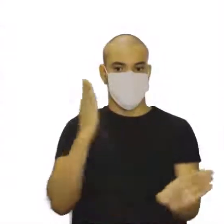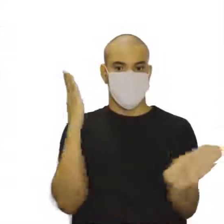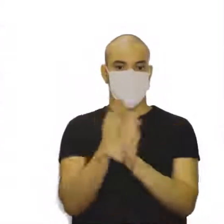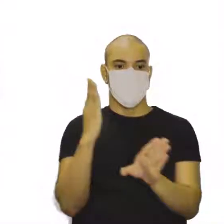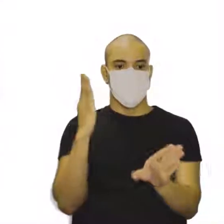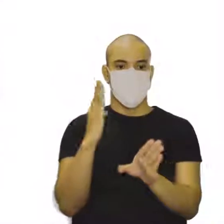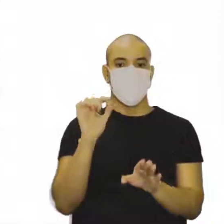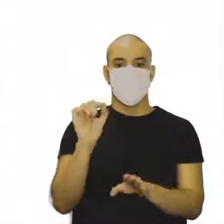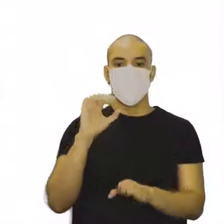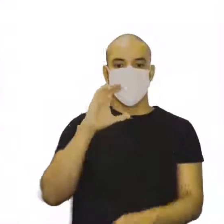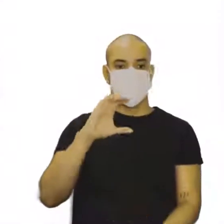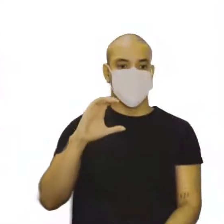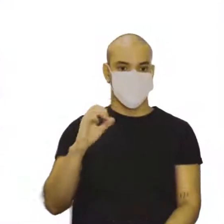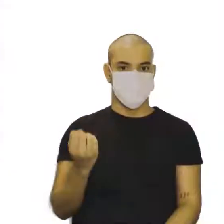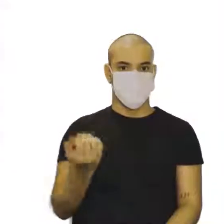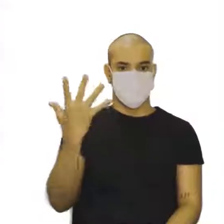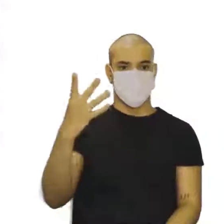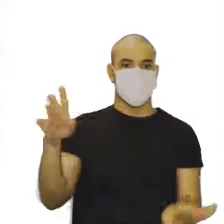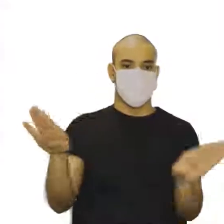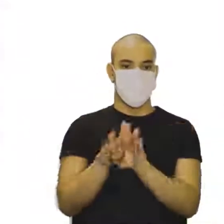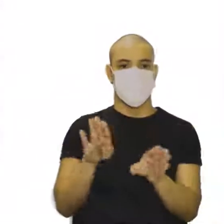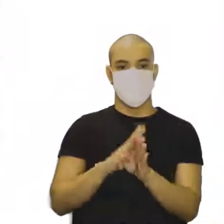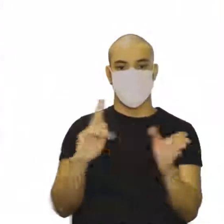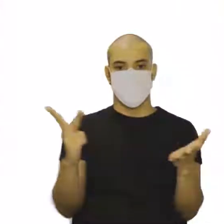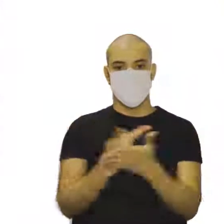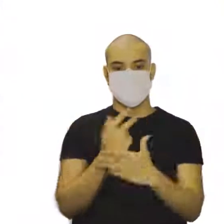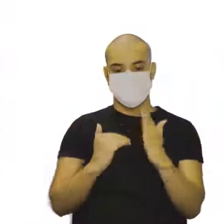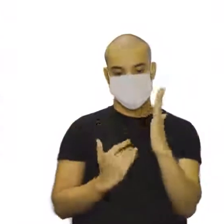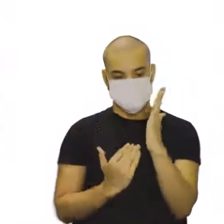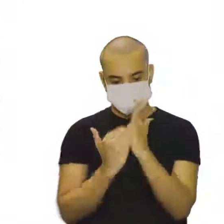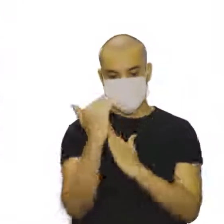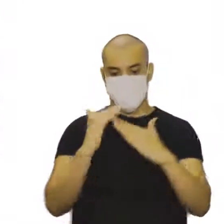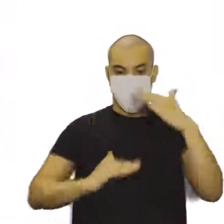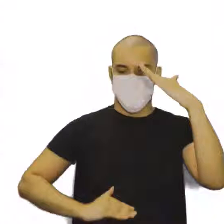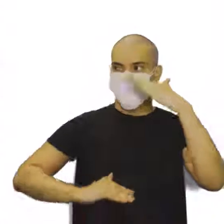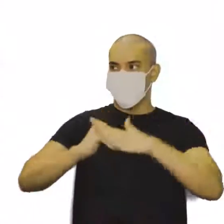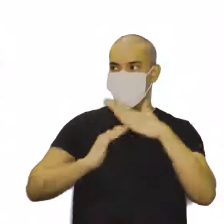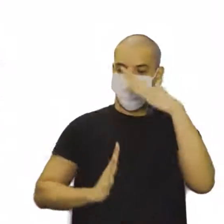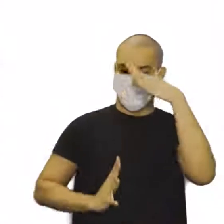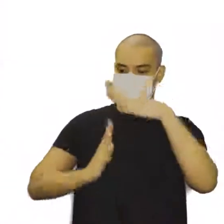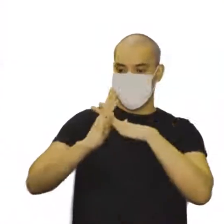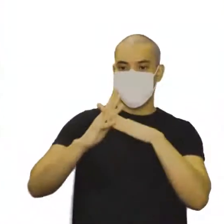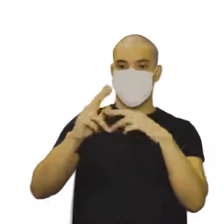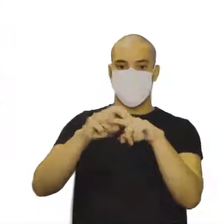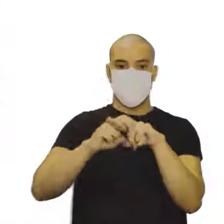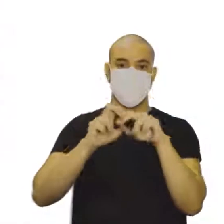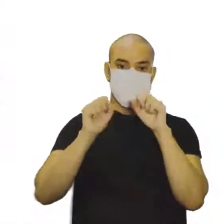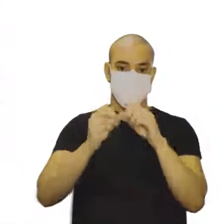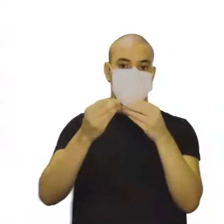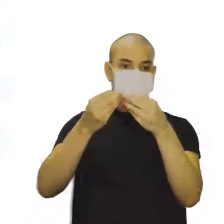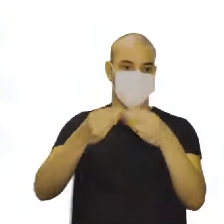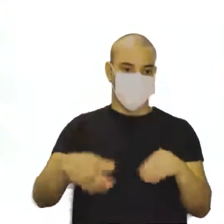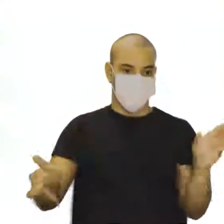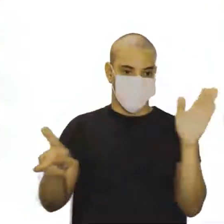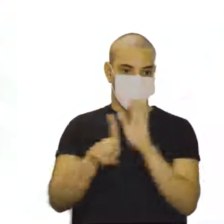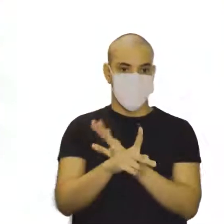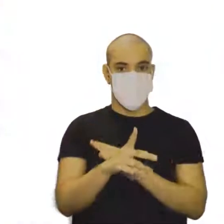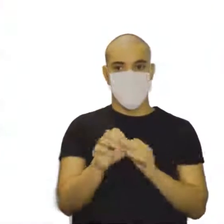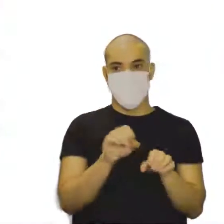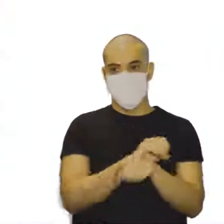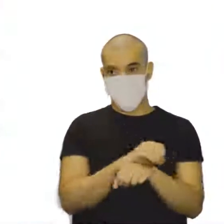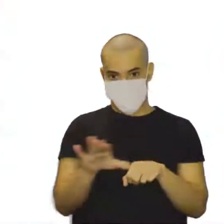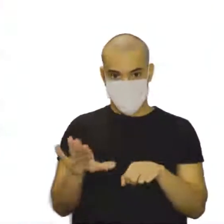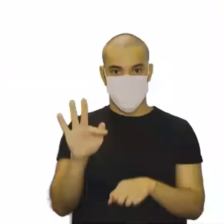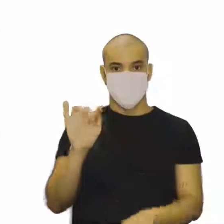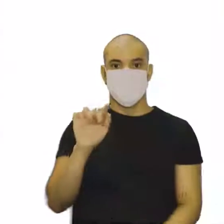a um curto-circuito ou sobrecarga, tá? Então, aí o que poderia danificar a integridade dos condutores,